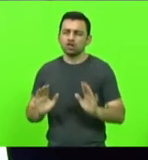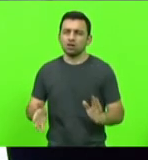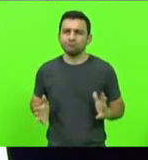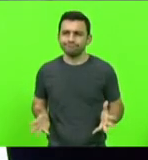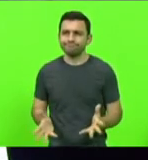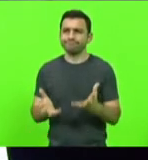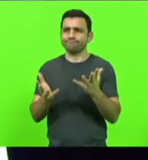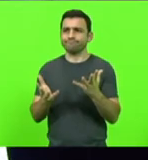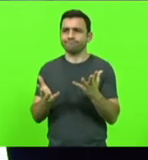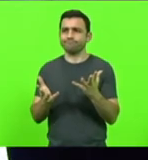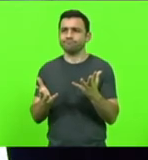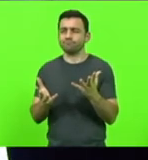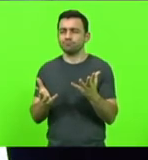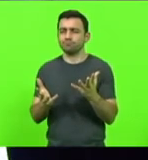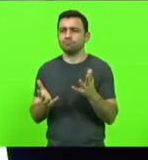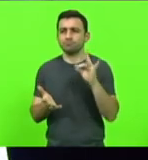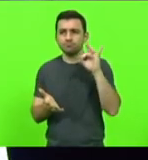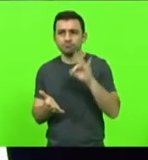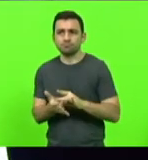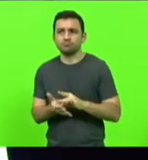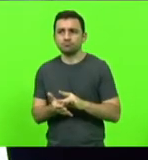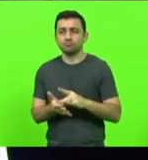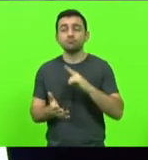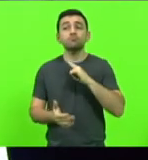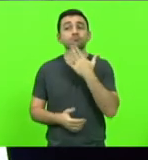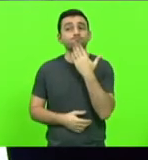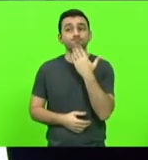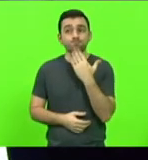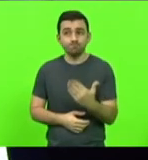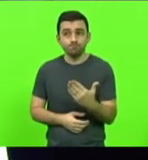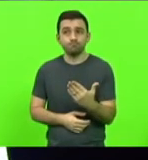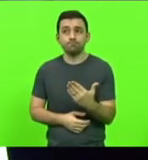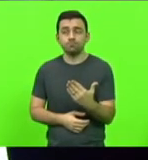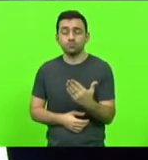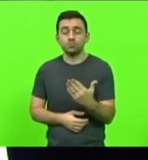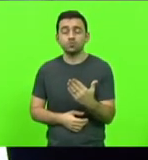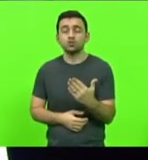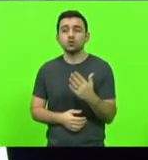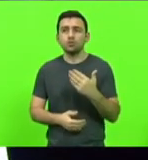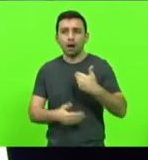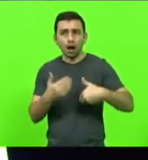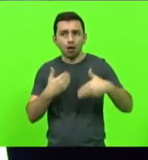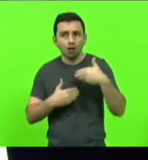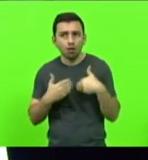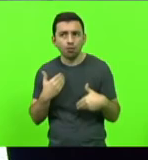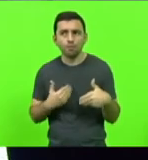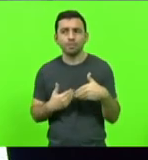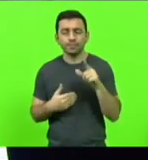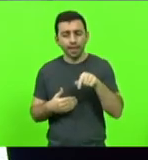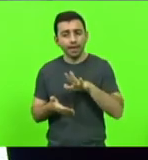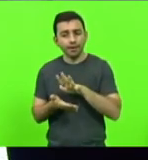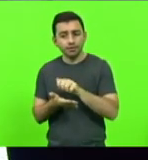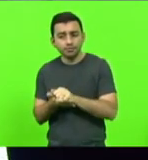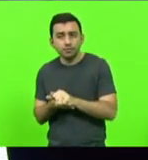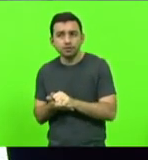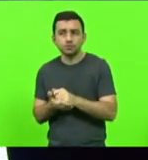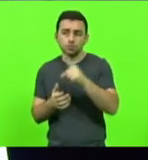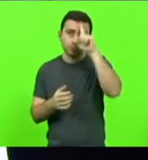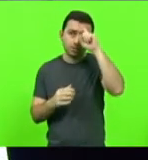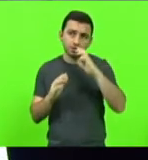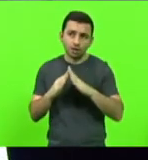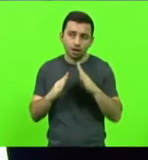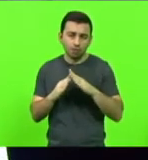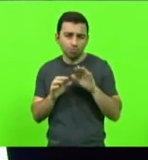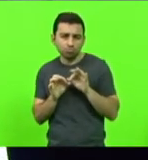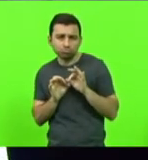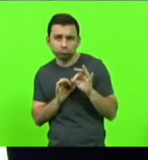fato de termos visto um pleito nosso atendido, que foi a questão de credenciamento de hospitais no interior, no caso do